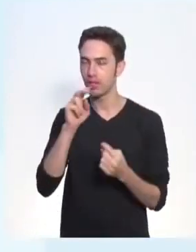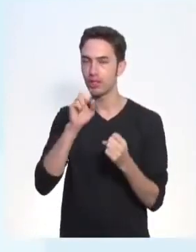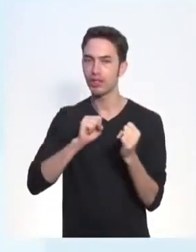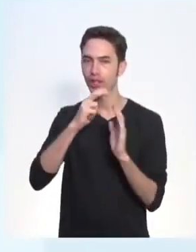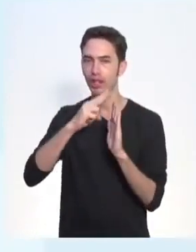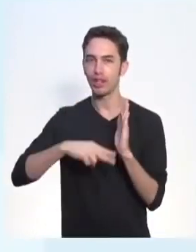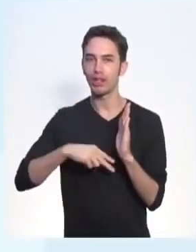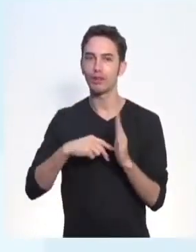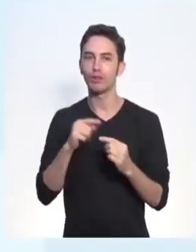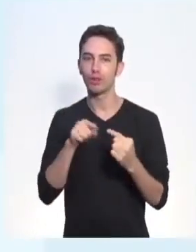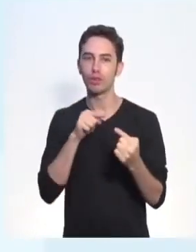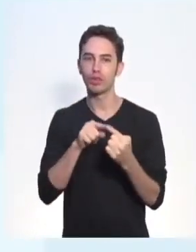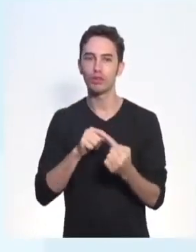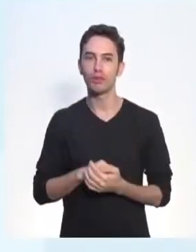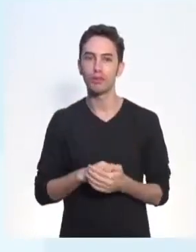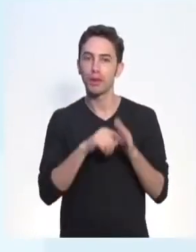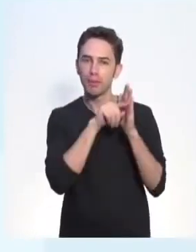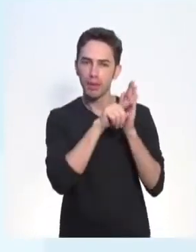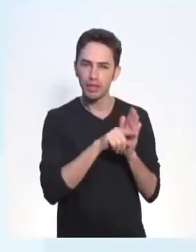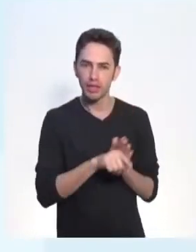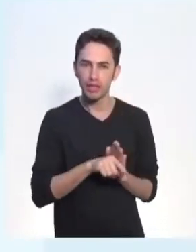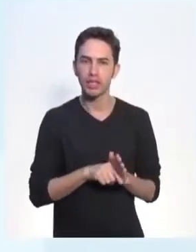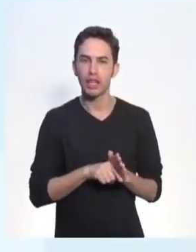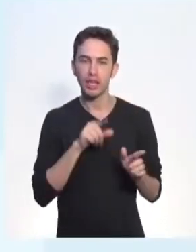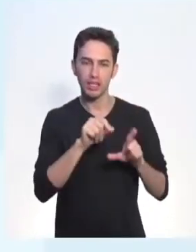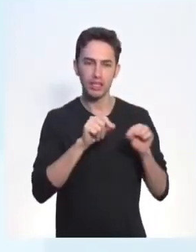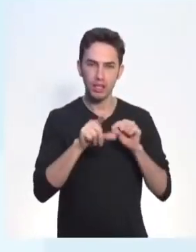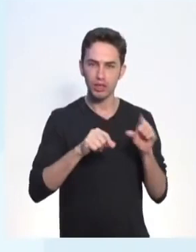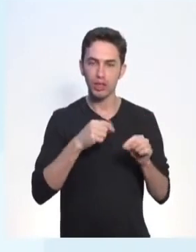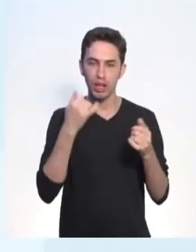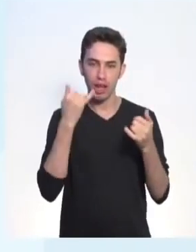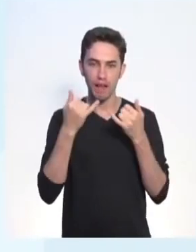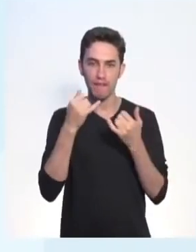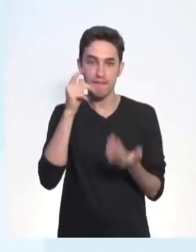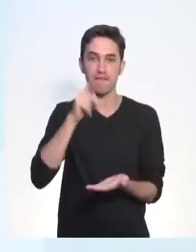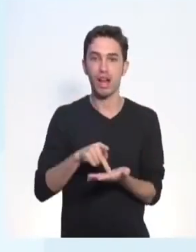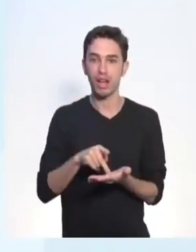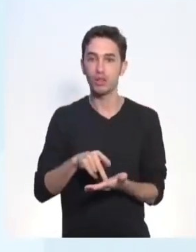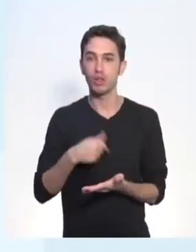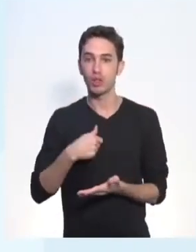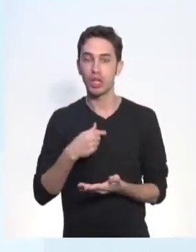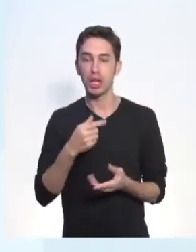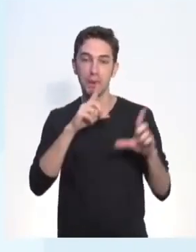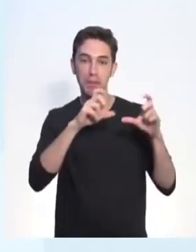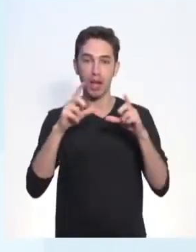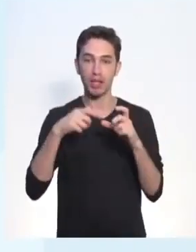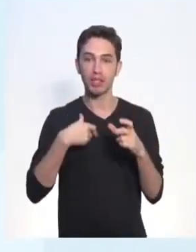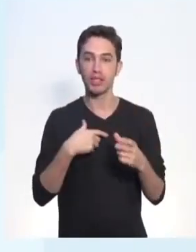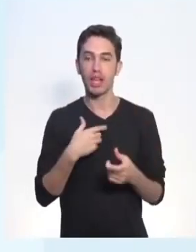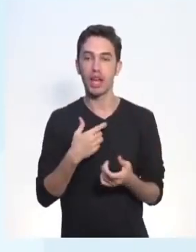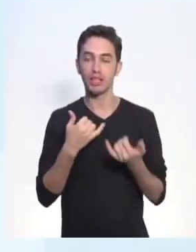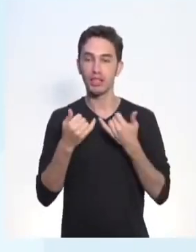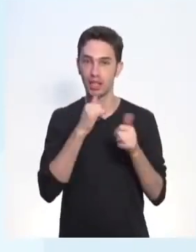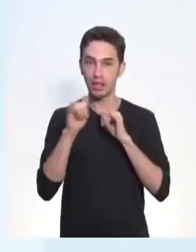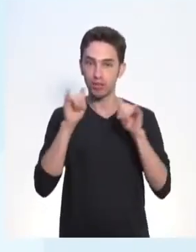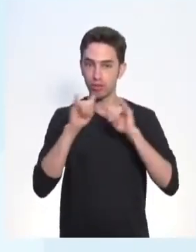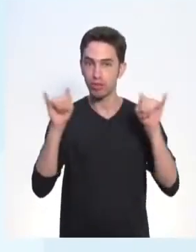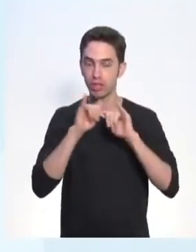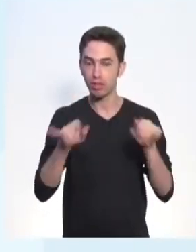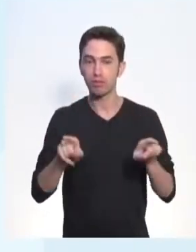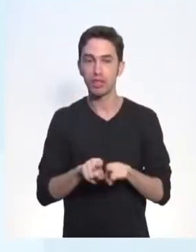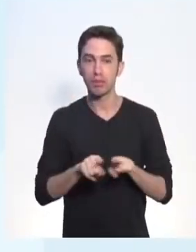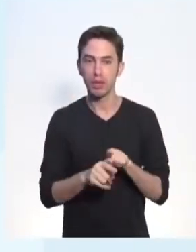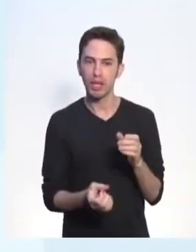objetivos, Elaine, por favor. Pesquisar e selecionar fatos, imagens a serem noticiados. Compor um roteiro